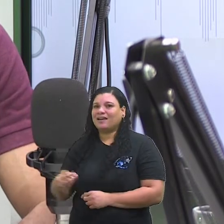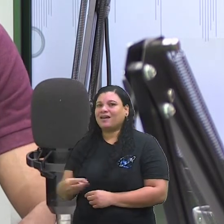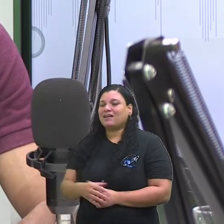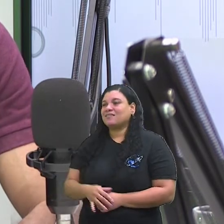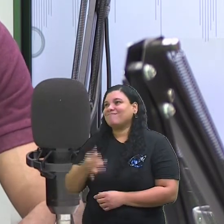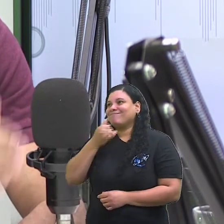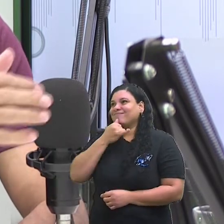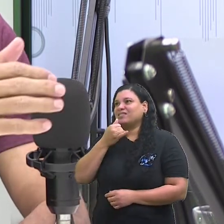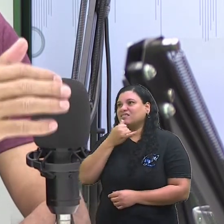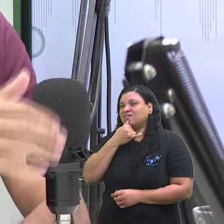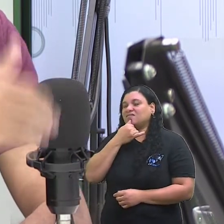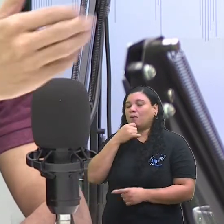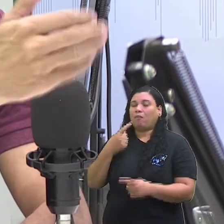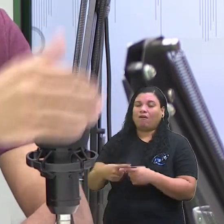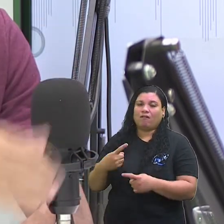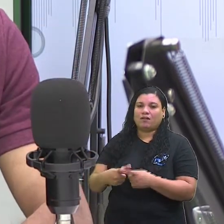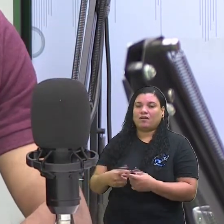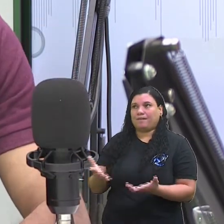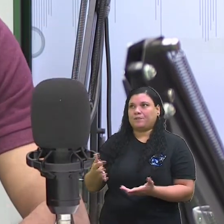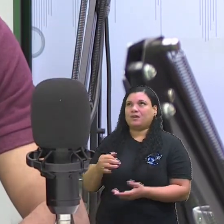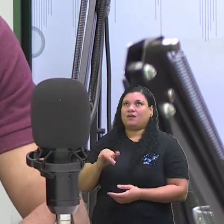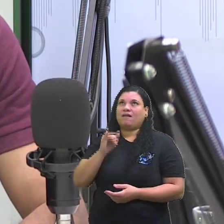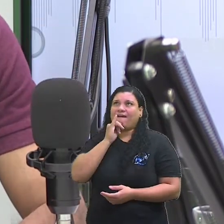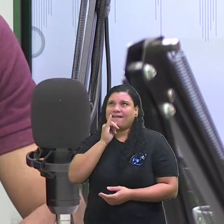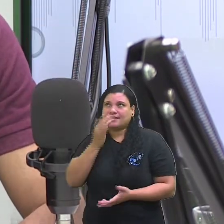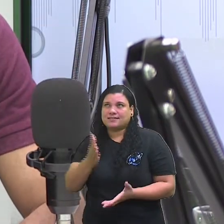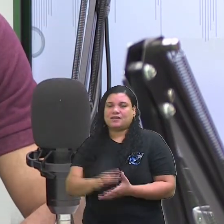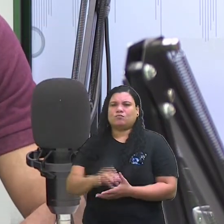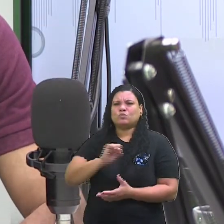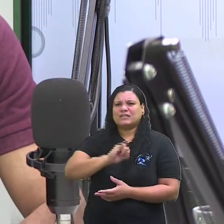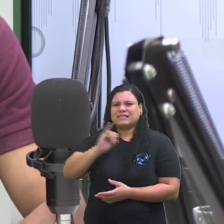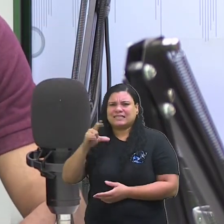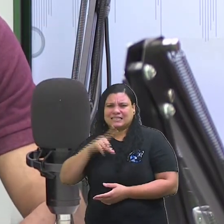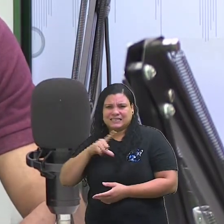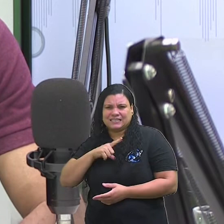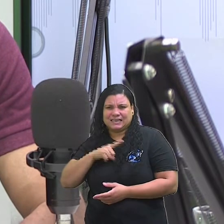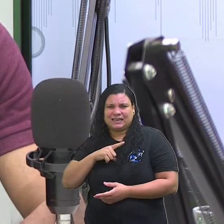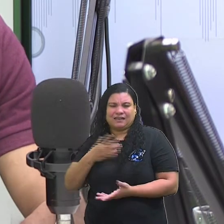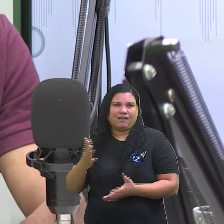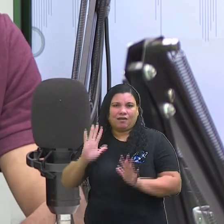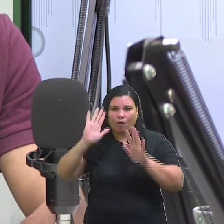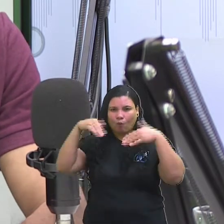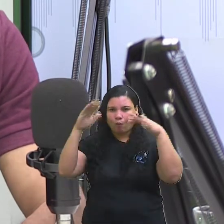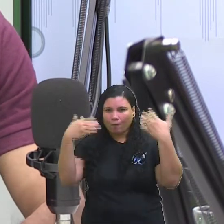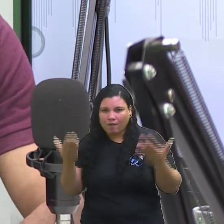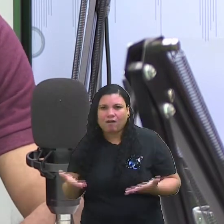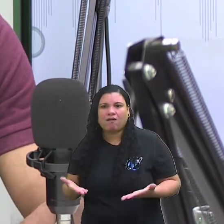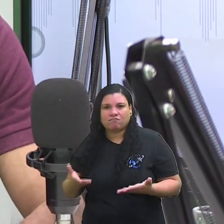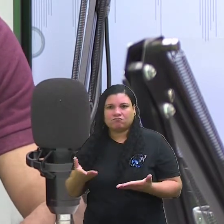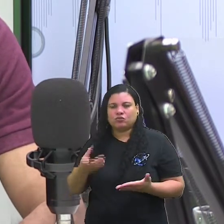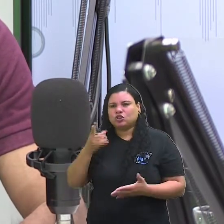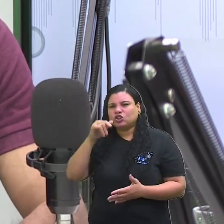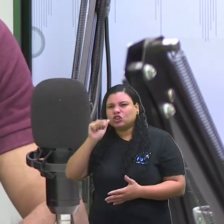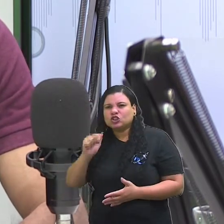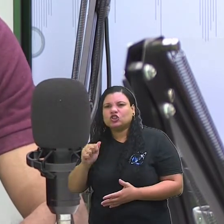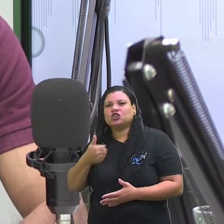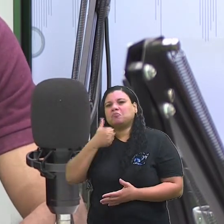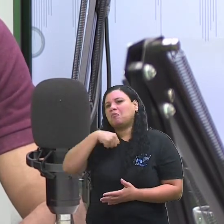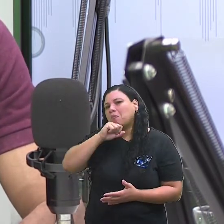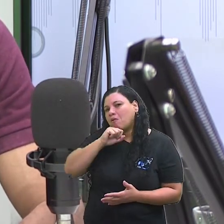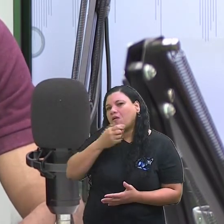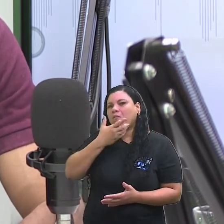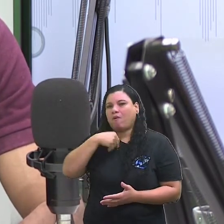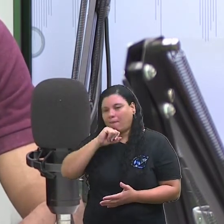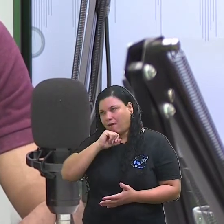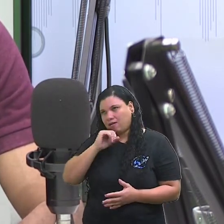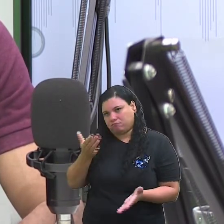Mães. Sim. Os pais dos colegas vêm e o pai dessa criança não vem, desse adolescente não vem. Puxa vida, isso é